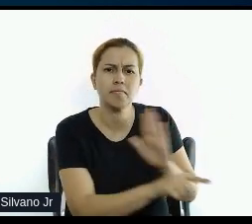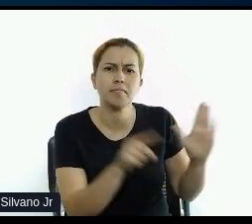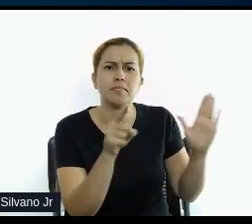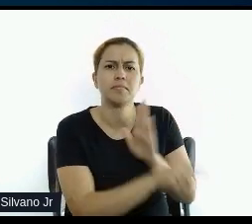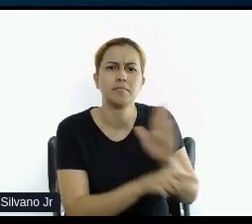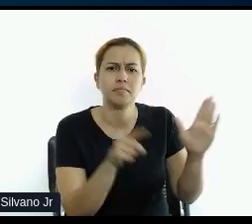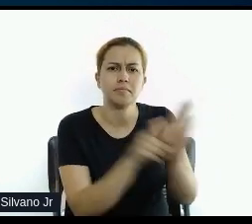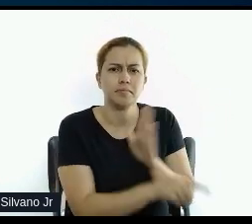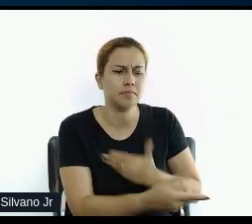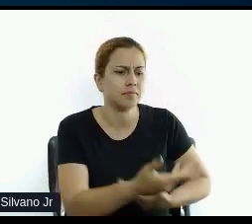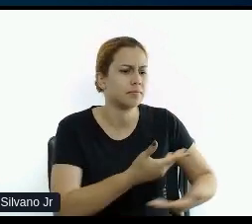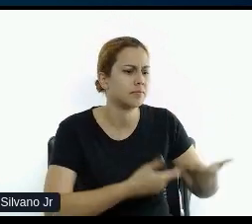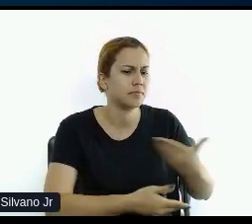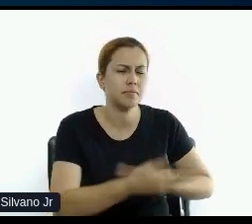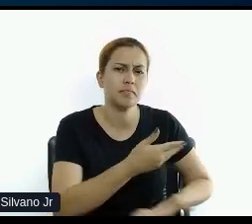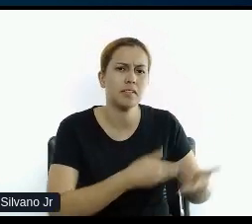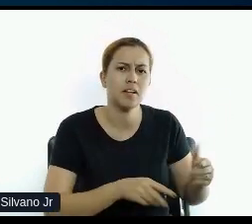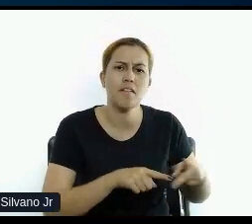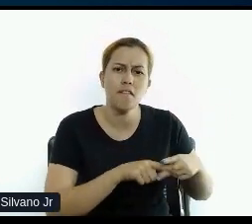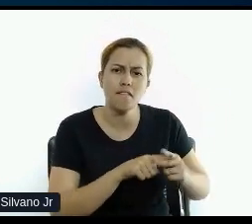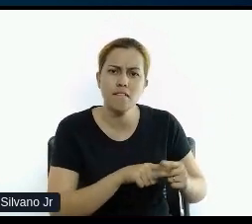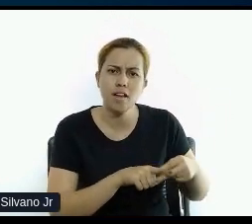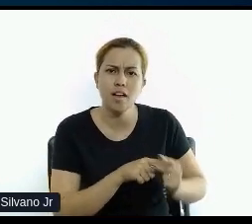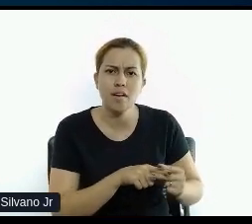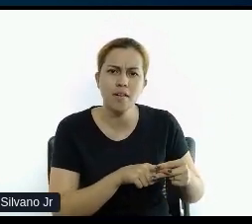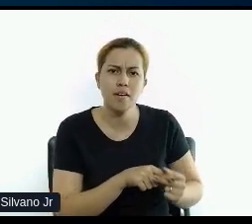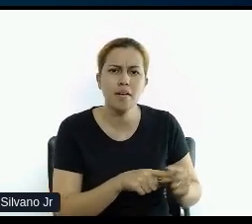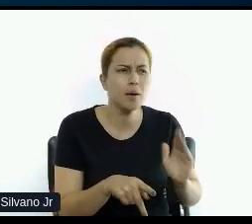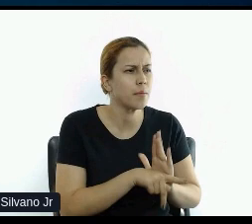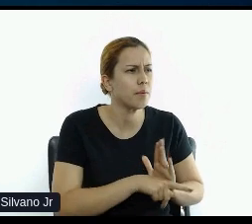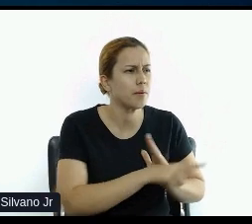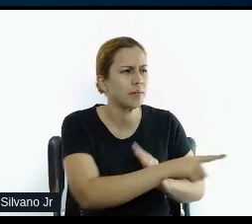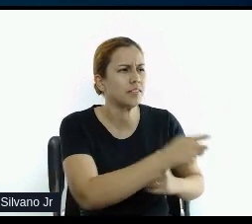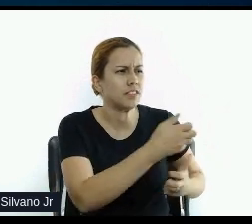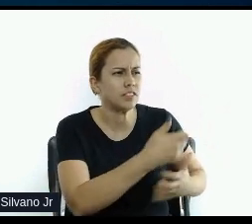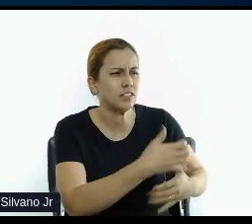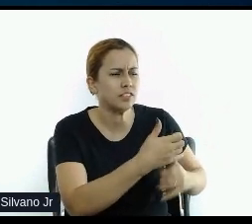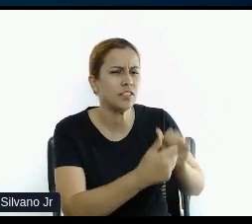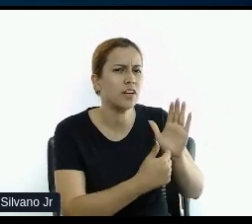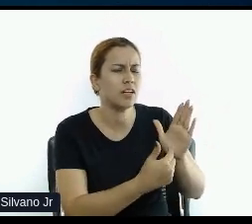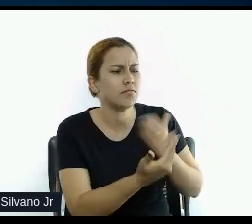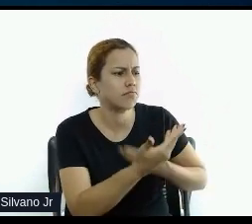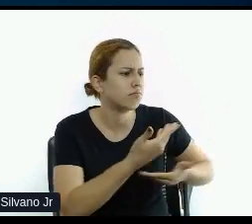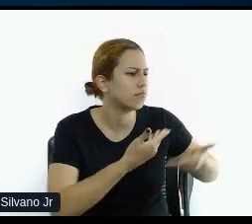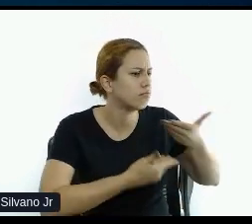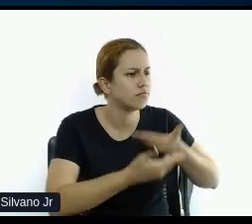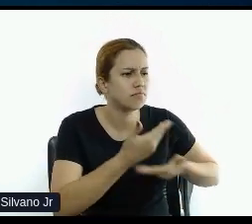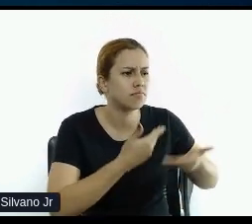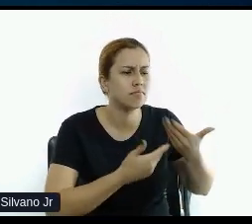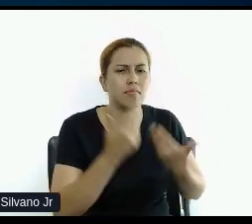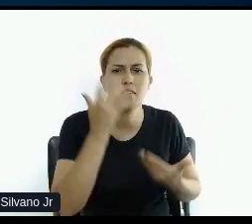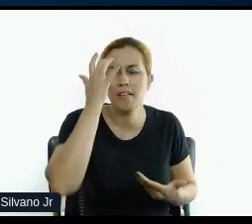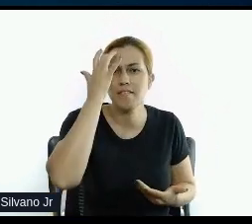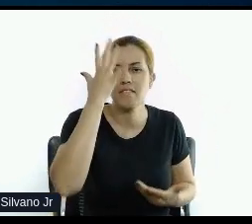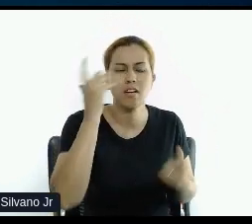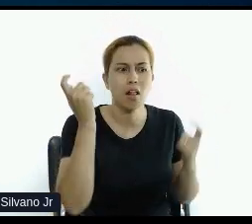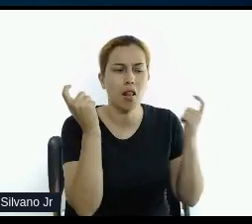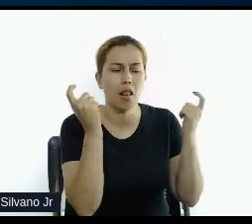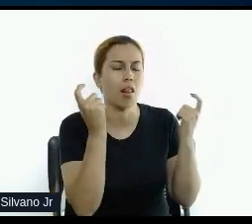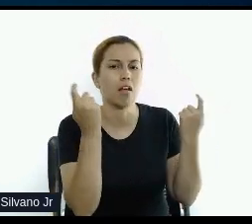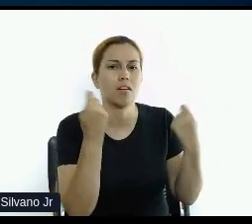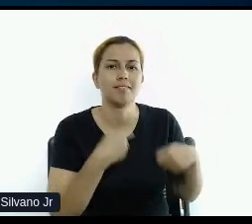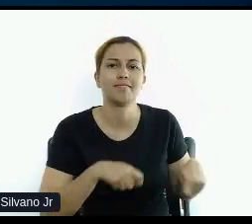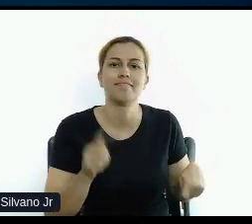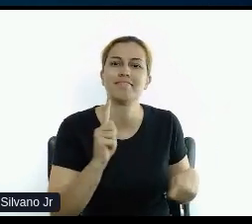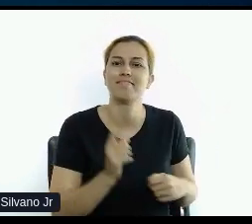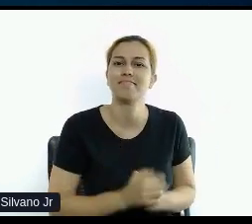essas ferramentas, para esses chats, para se ter boas respostas, se entra uma preocupação. Será que mais uma vez a